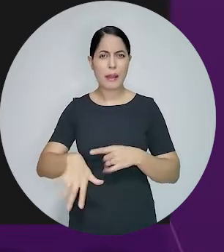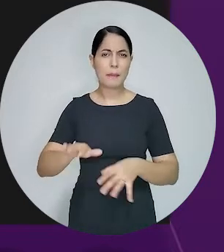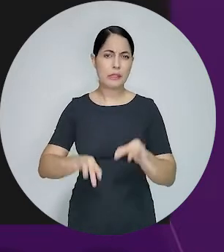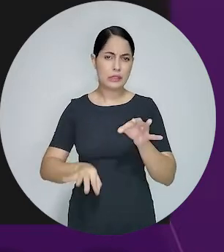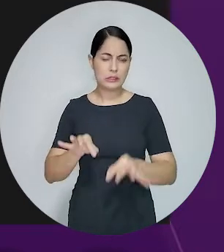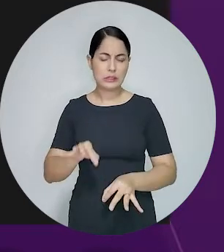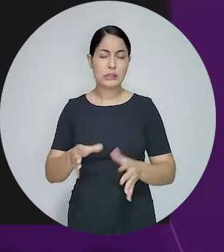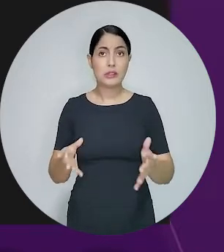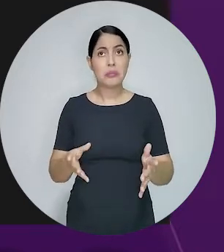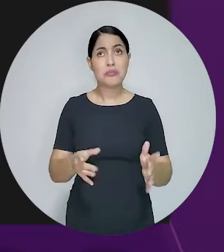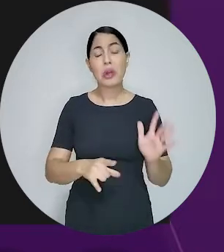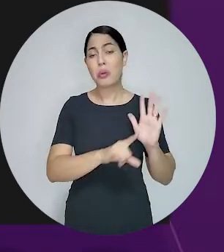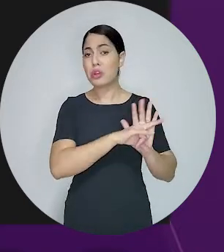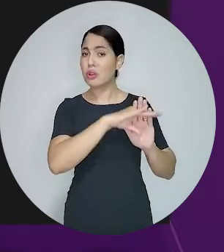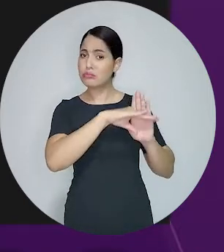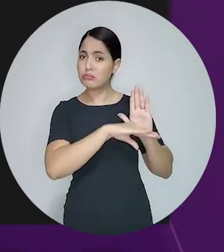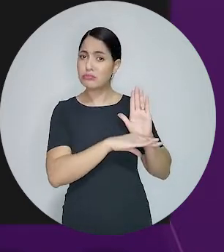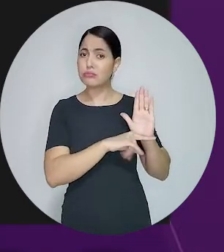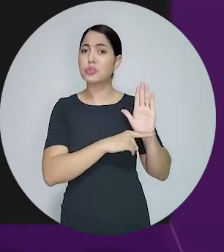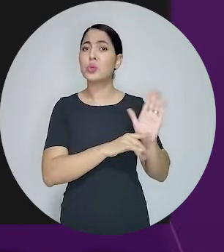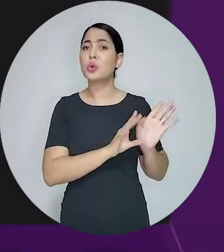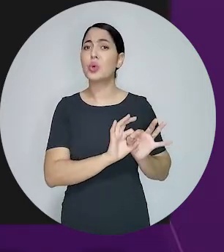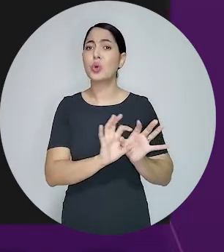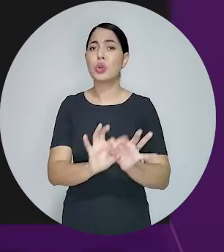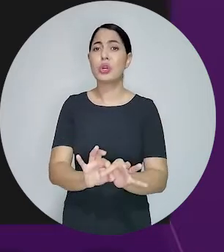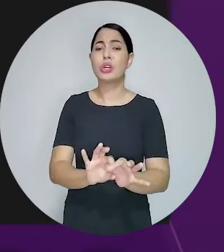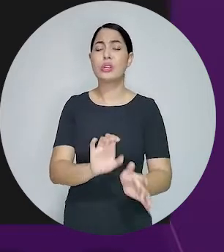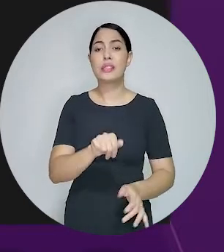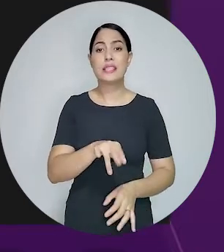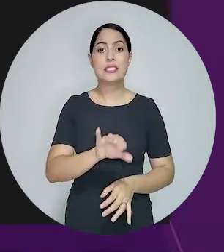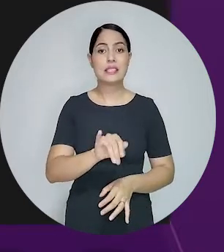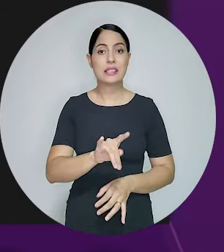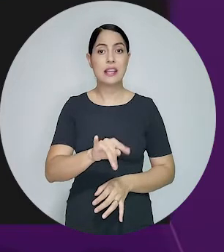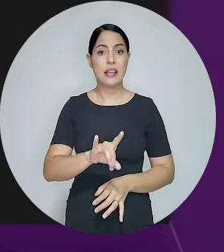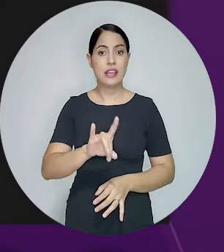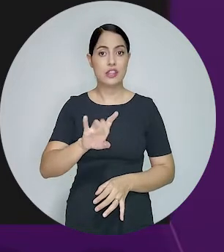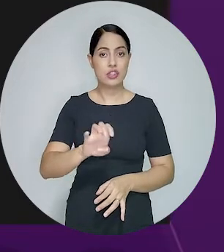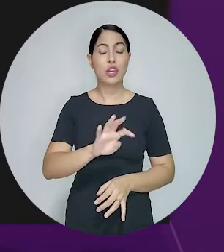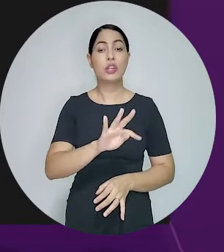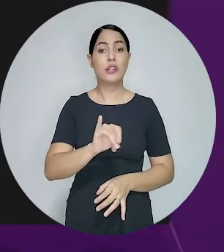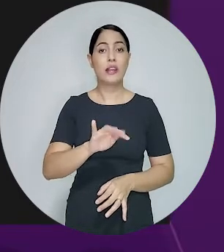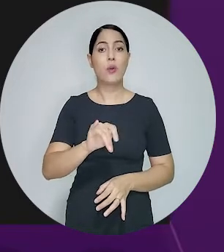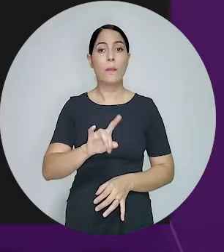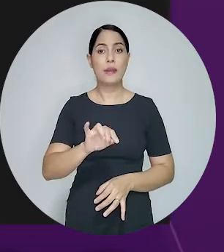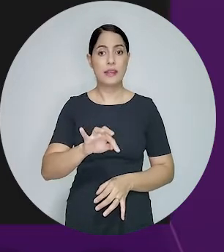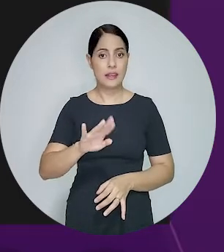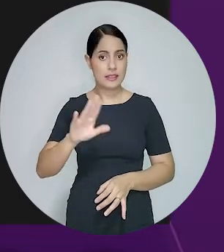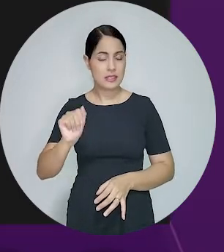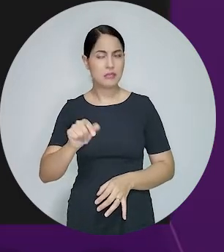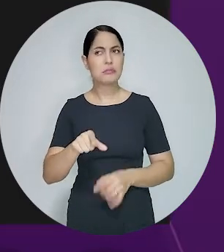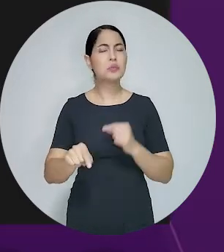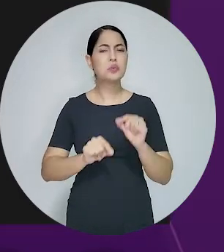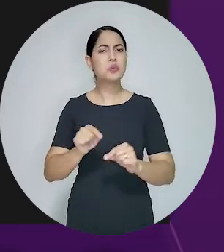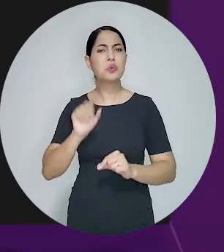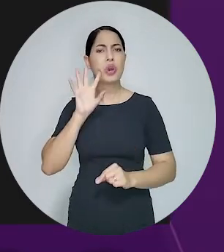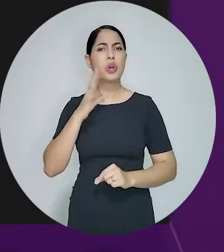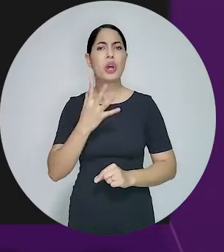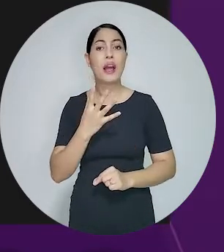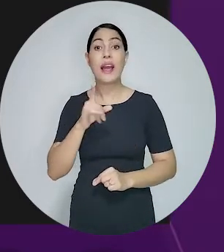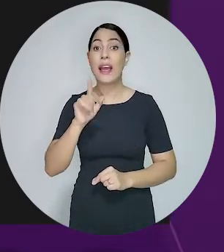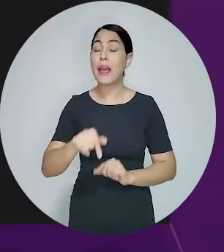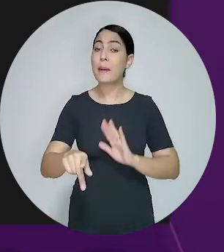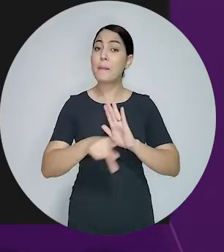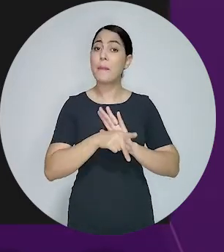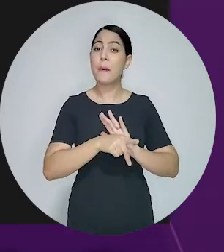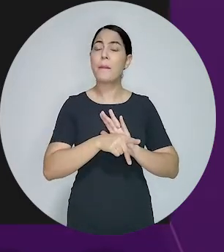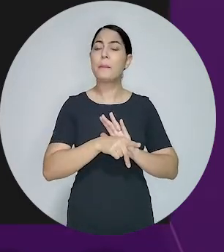né? O legislador parece que concebeu dessa forma o incidente de assunção de competência, mas o resultado dele é também gerar